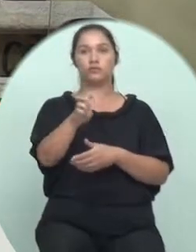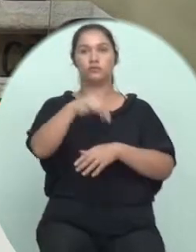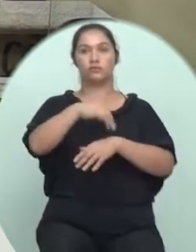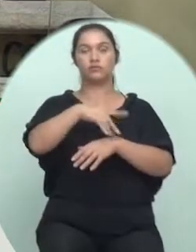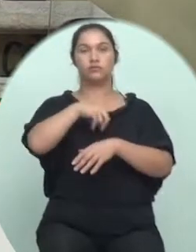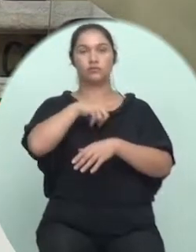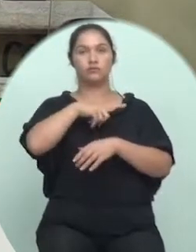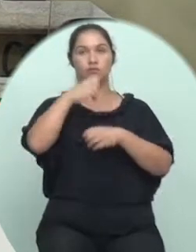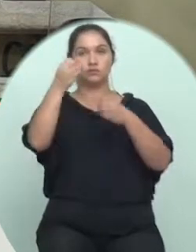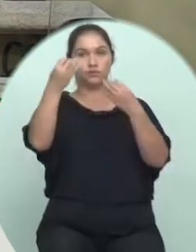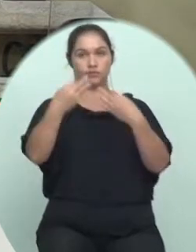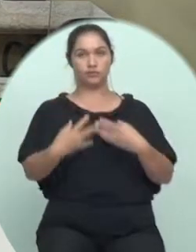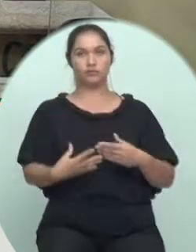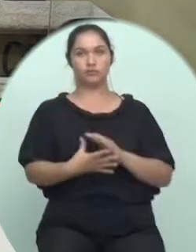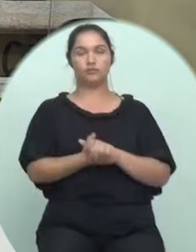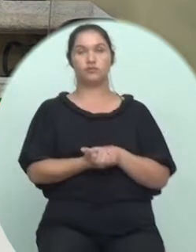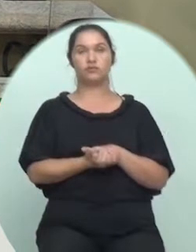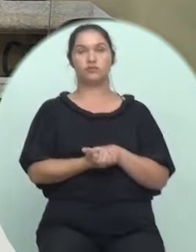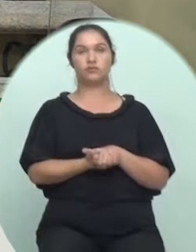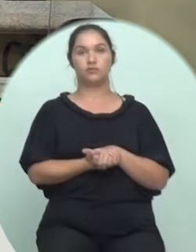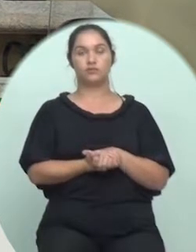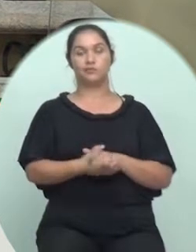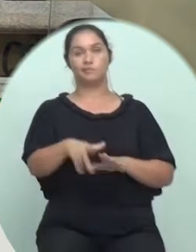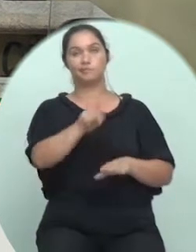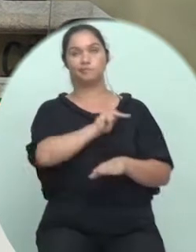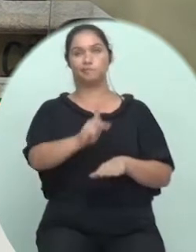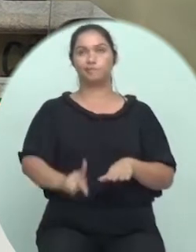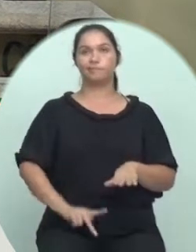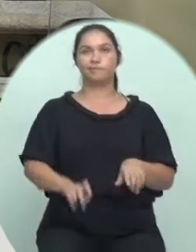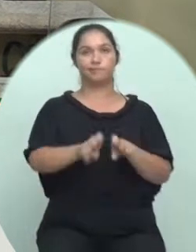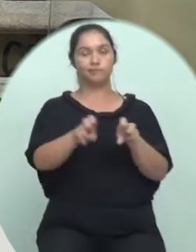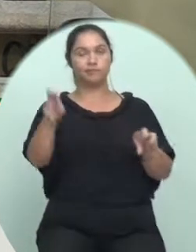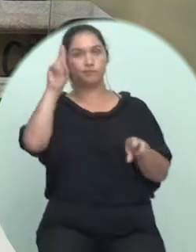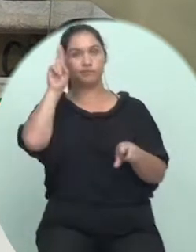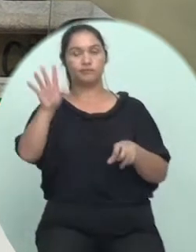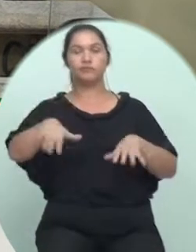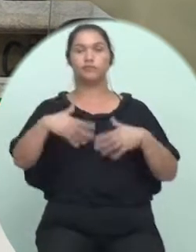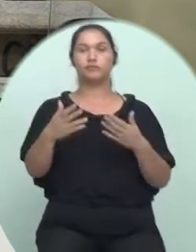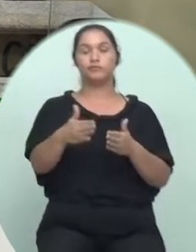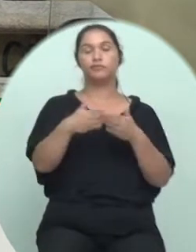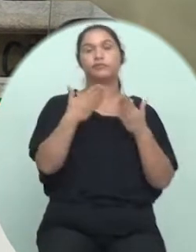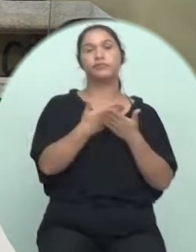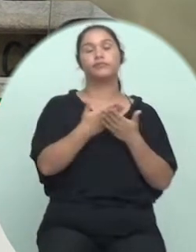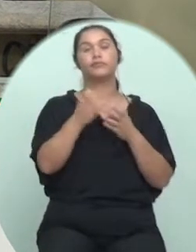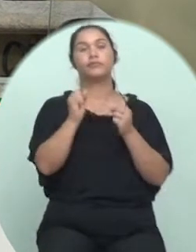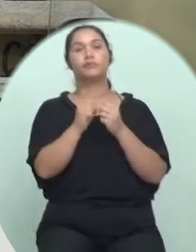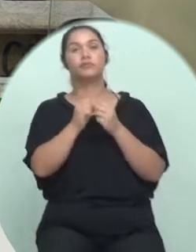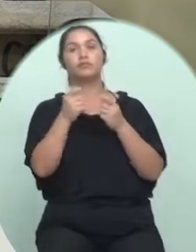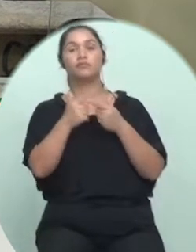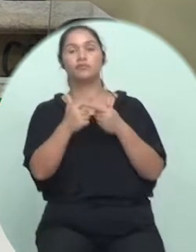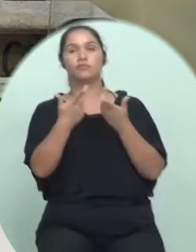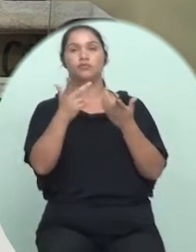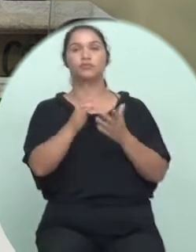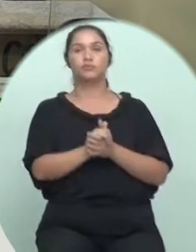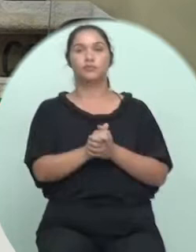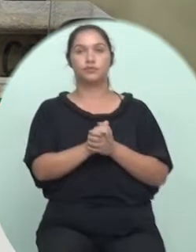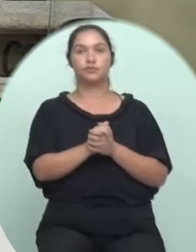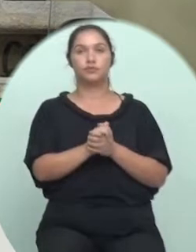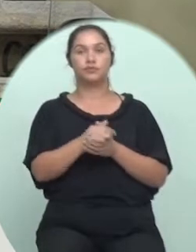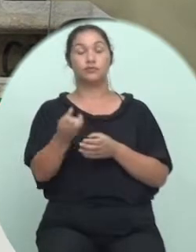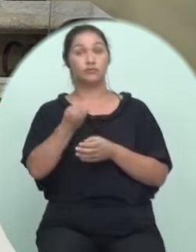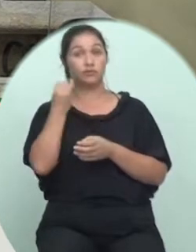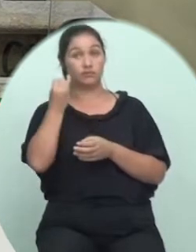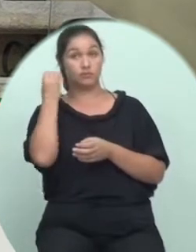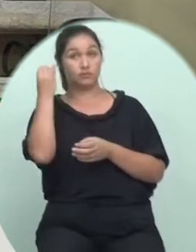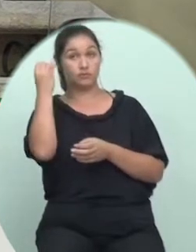Excelência dispõe de 5 minutos. Boa noite, senhor presidente, membros da mesa. Esse requerimento aqui, ele é de muita importância